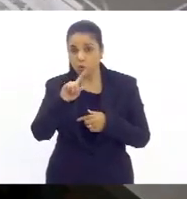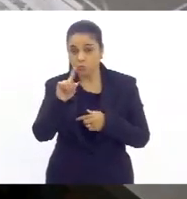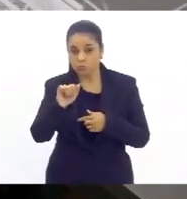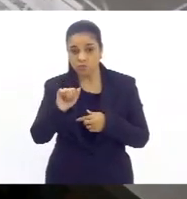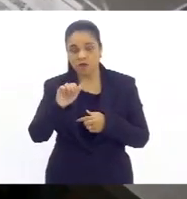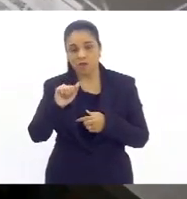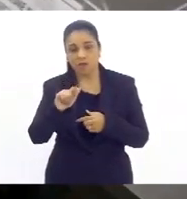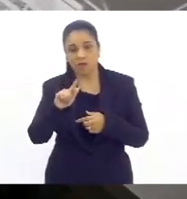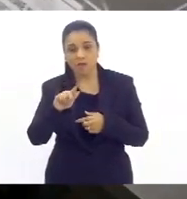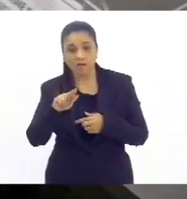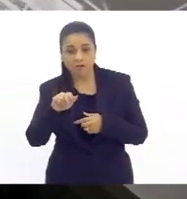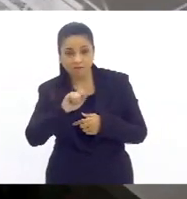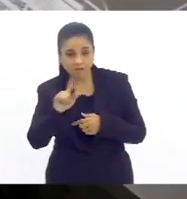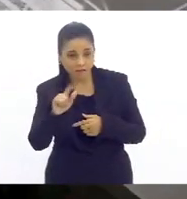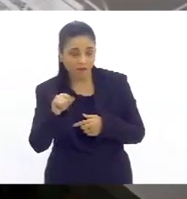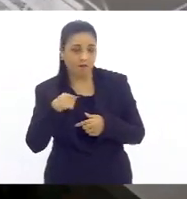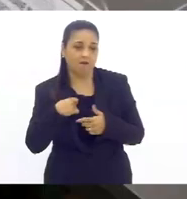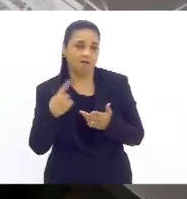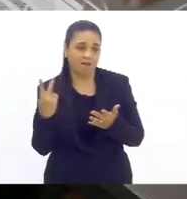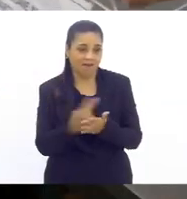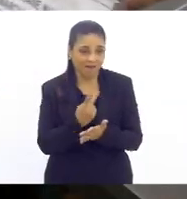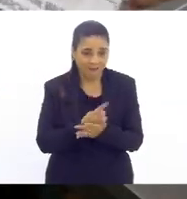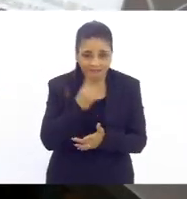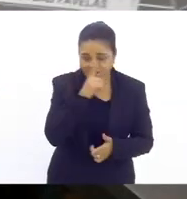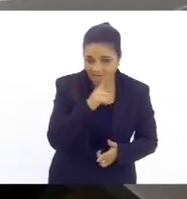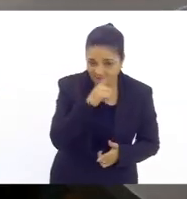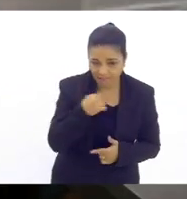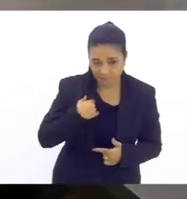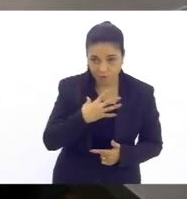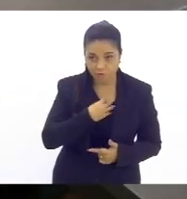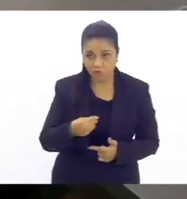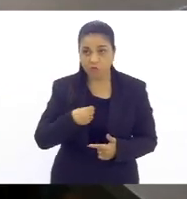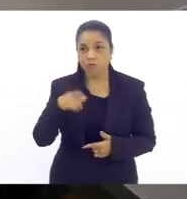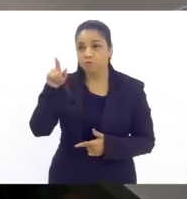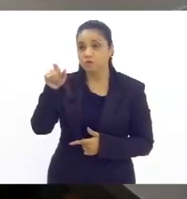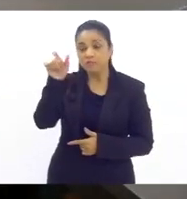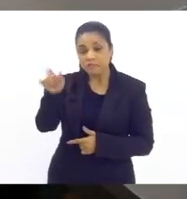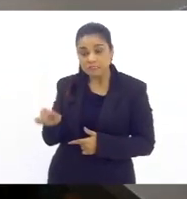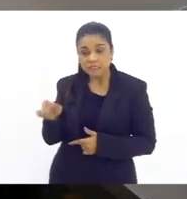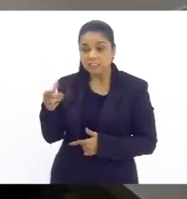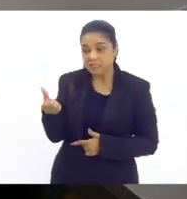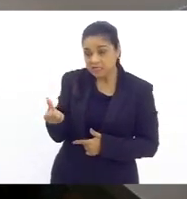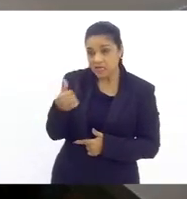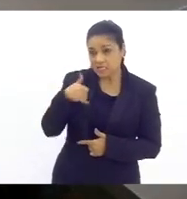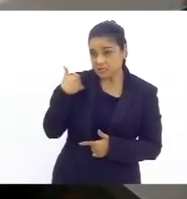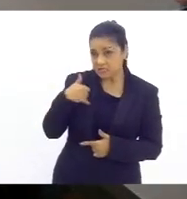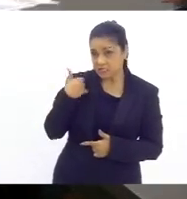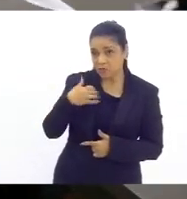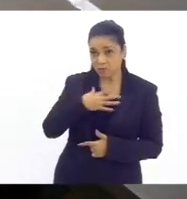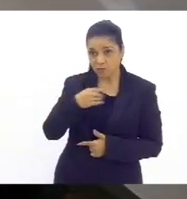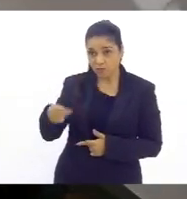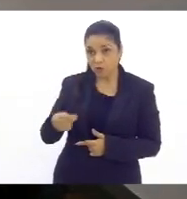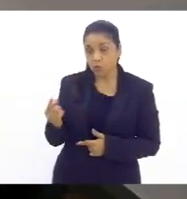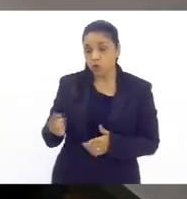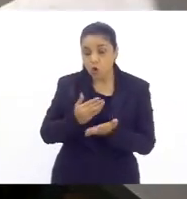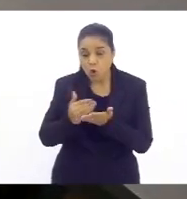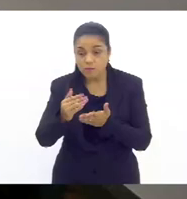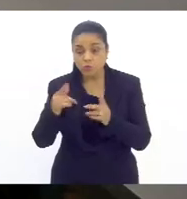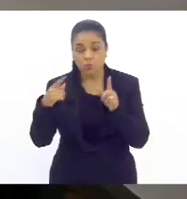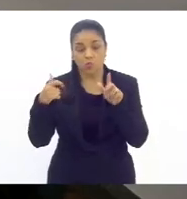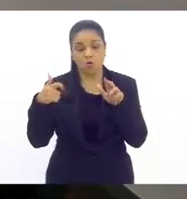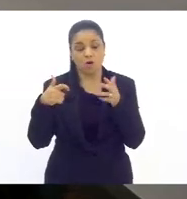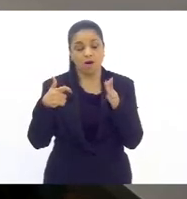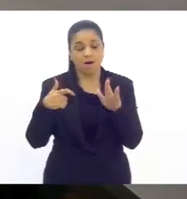você breve Isaac tá ali tem seis anos começou com a cannabis com um ano de idade não